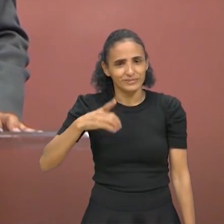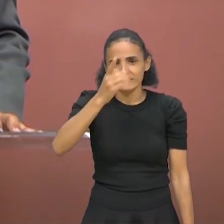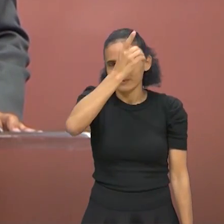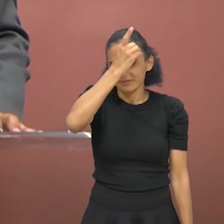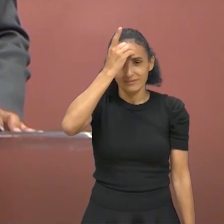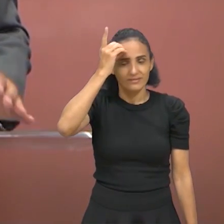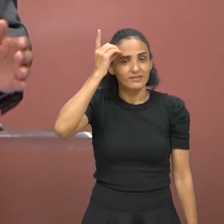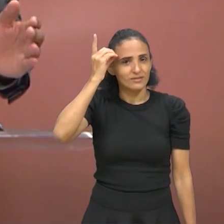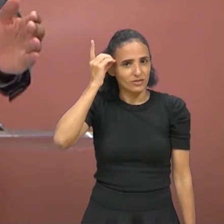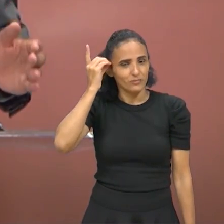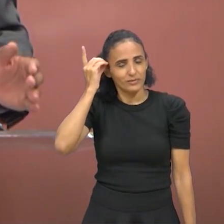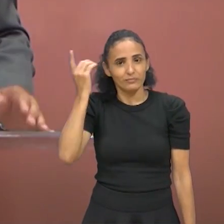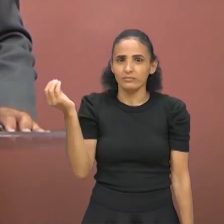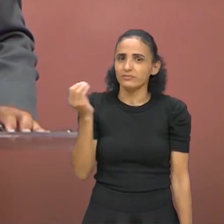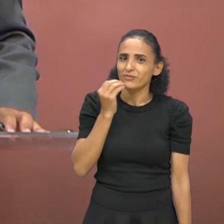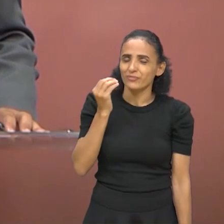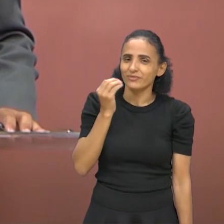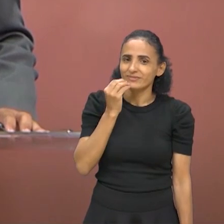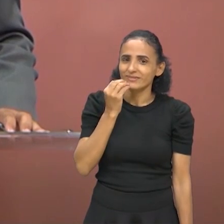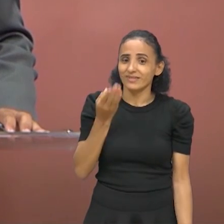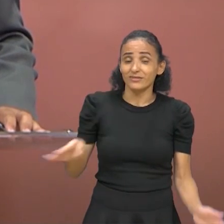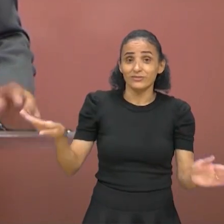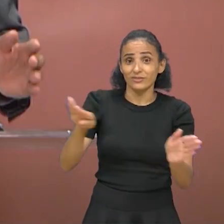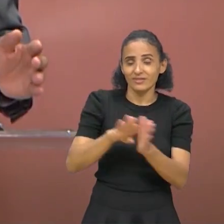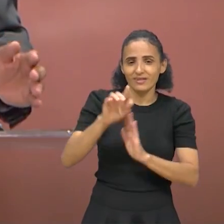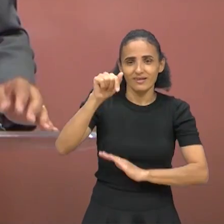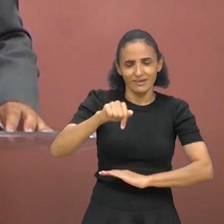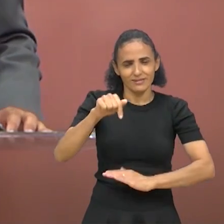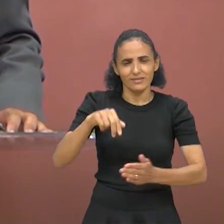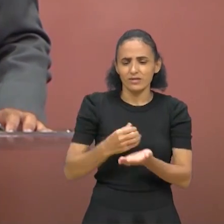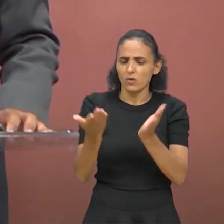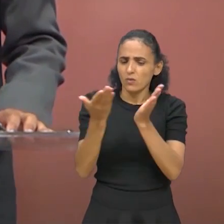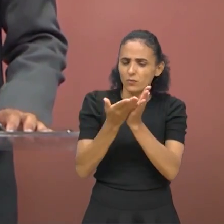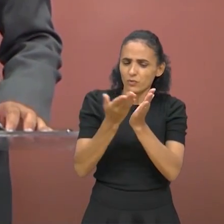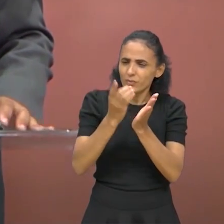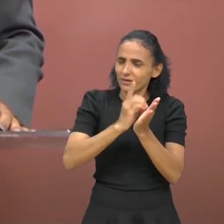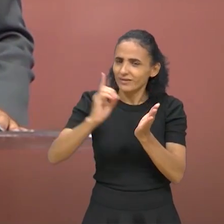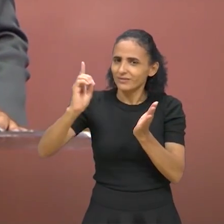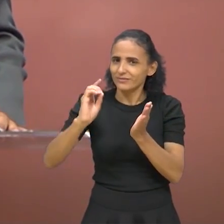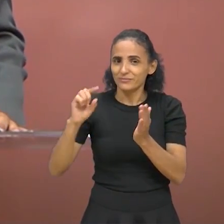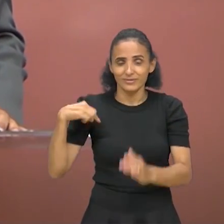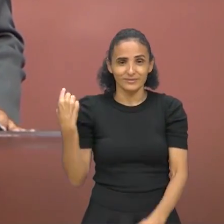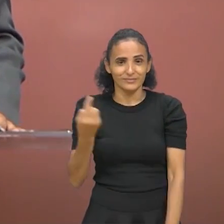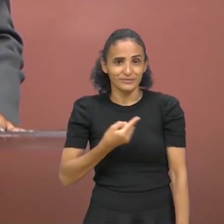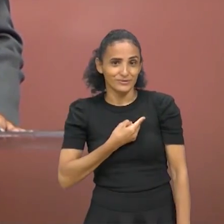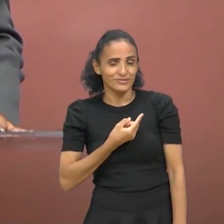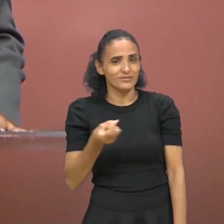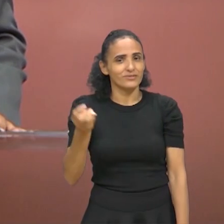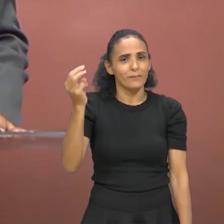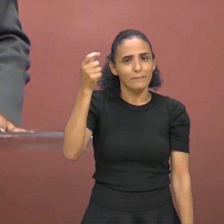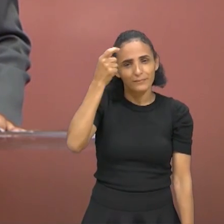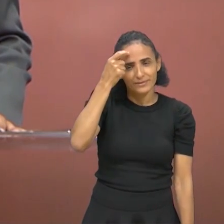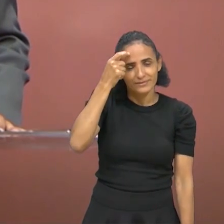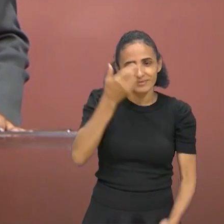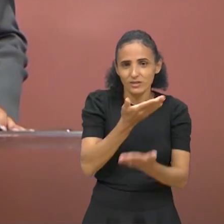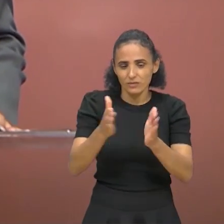presidente, por nos dar essa oportunidade de poder cooperar trazendo uma palavra de Deus para a nossa meditação. Se você estiver com a